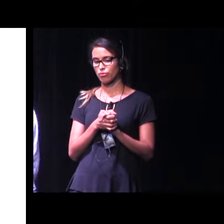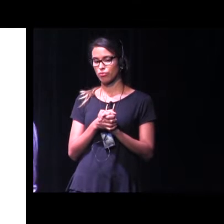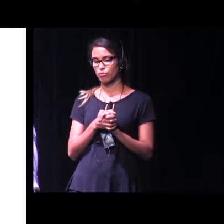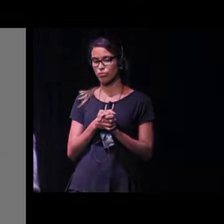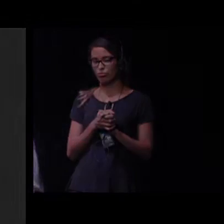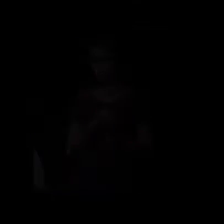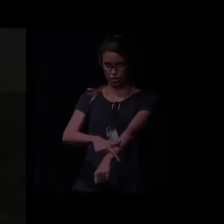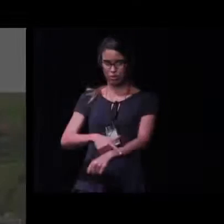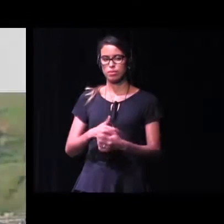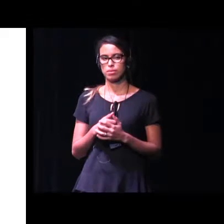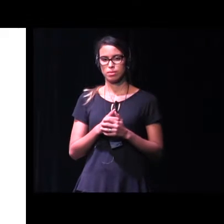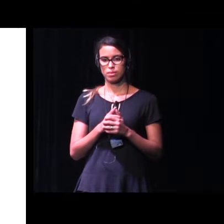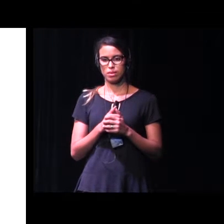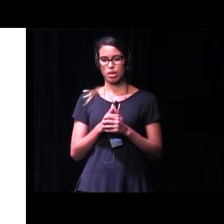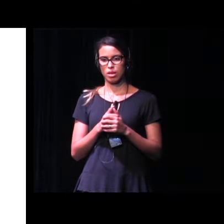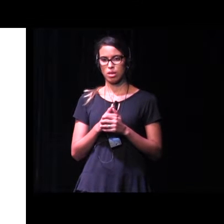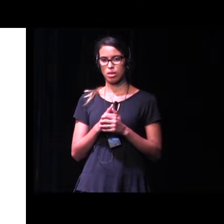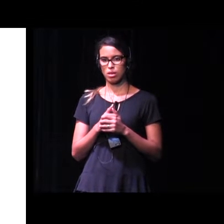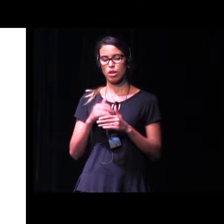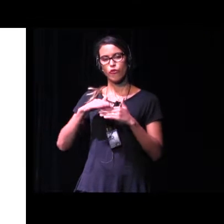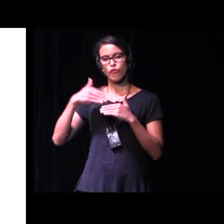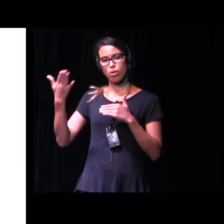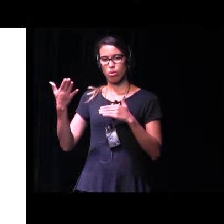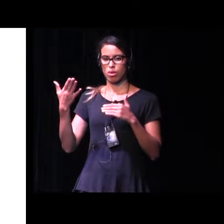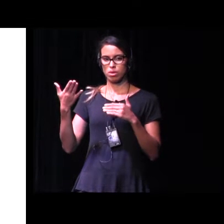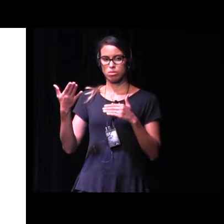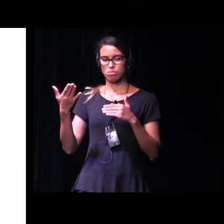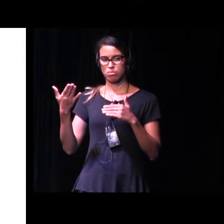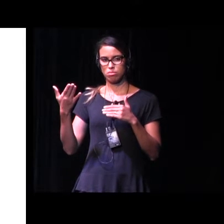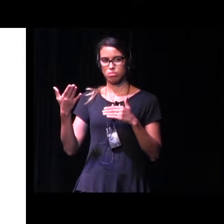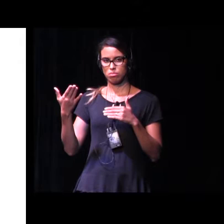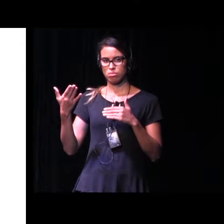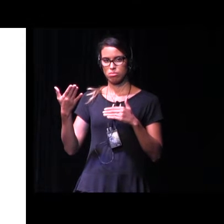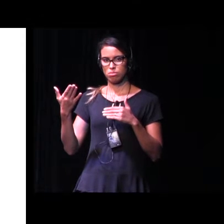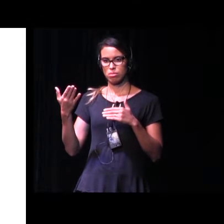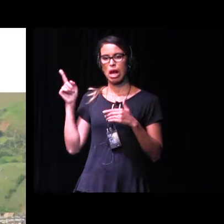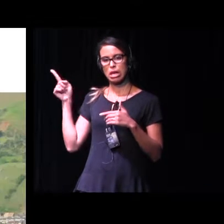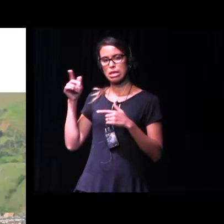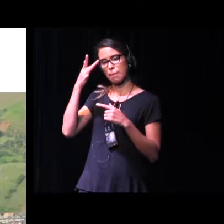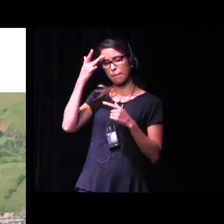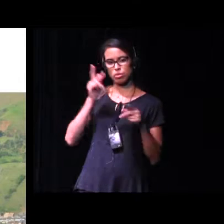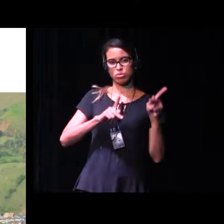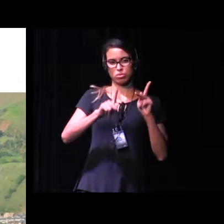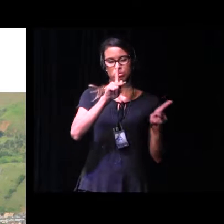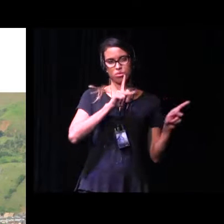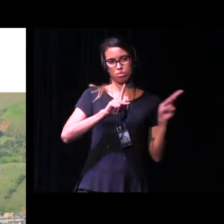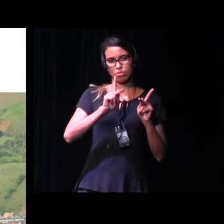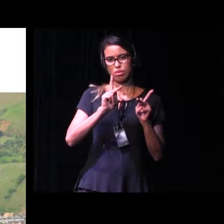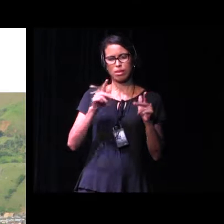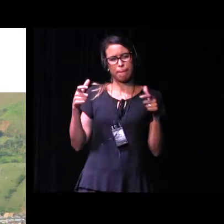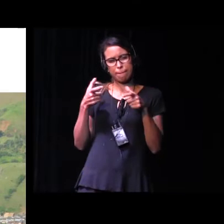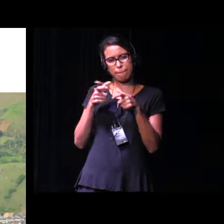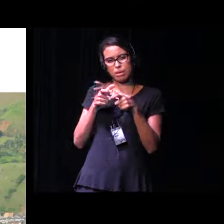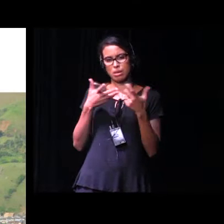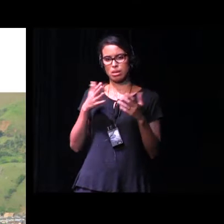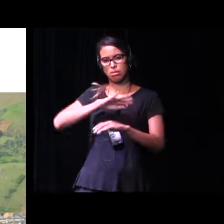Acabou. Esse é um parque educativo fora de Medellín e esse é o